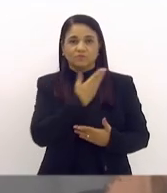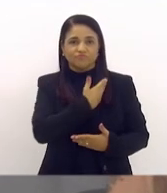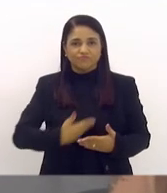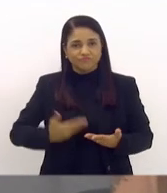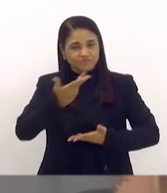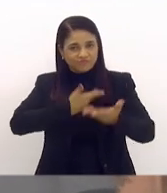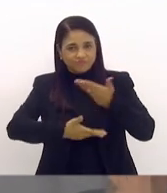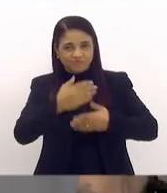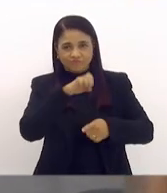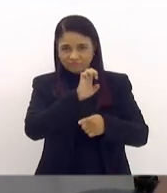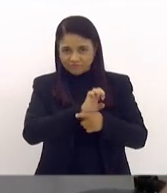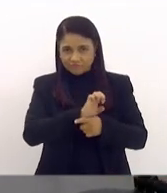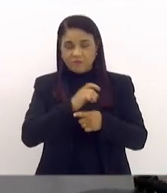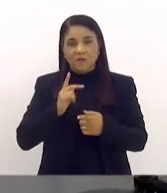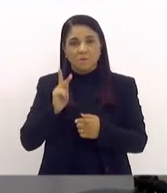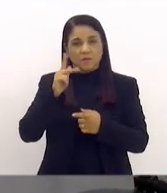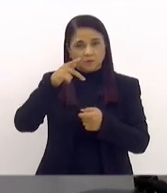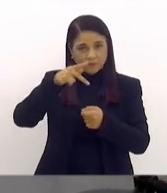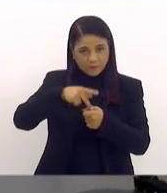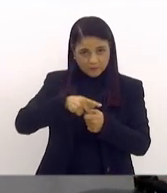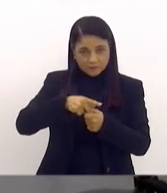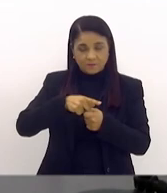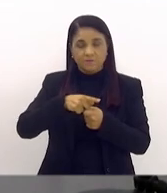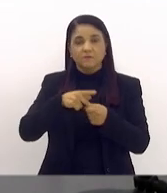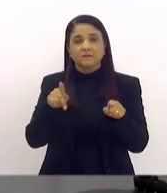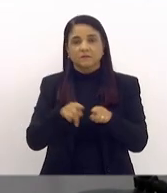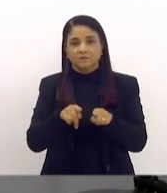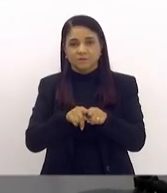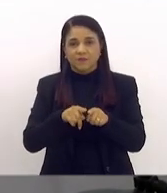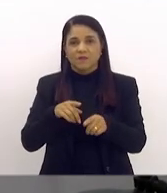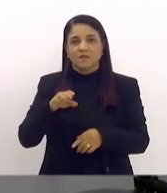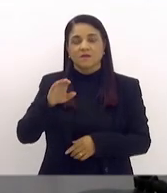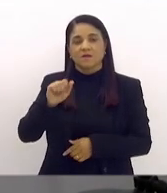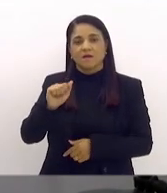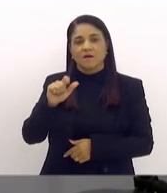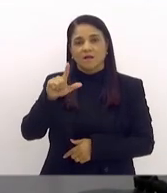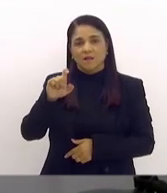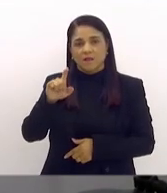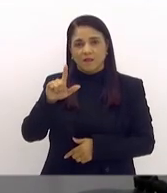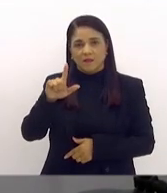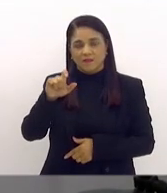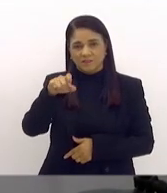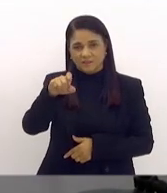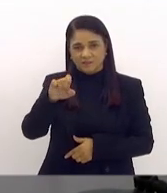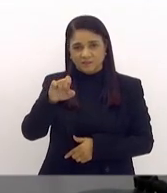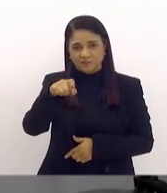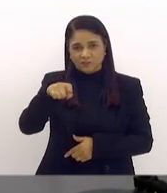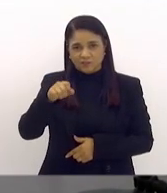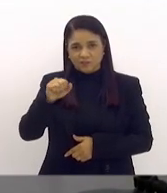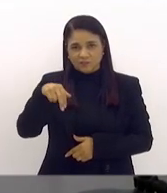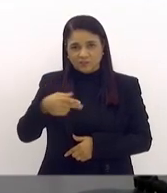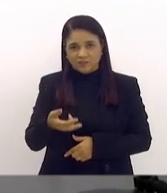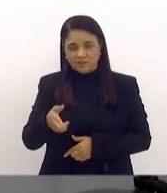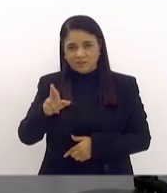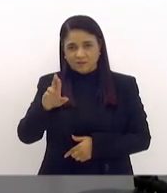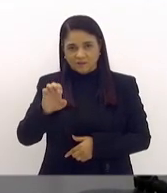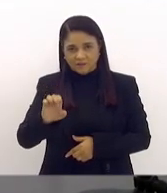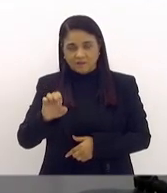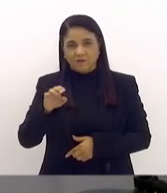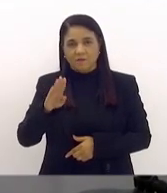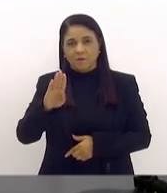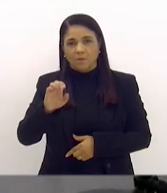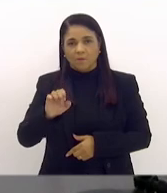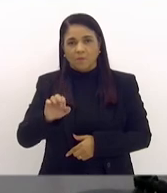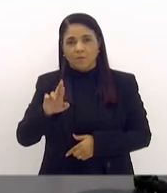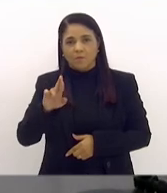estadual e municipal da Petrobrás assim como do Senhor Alexandre Borba né que presta assessoria para a